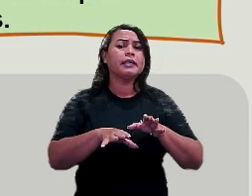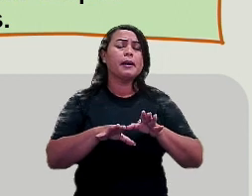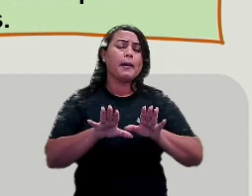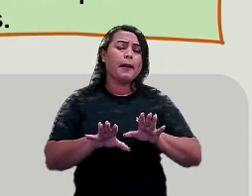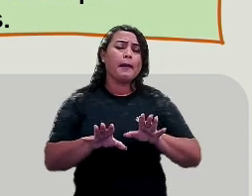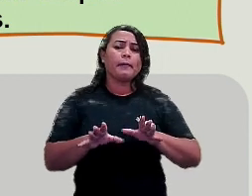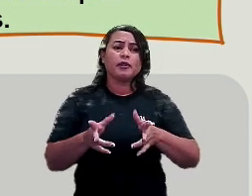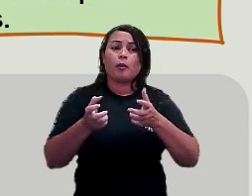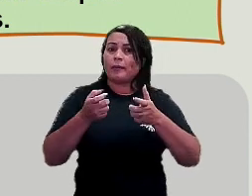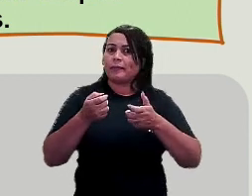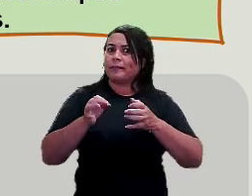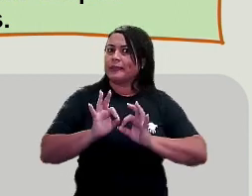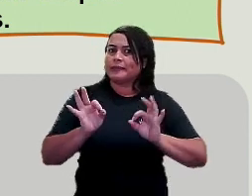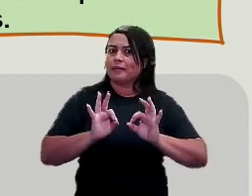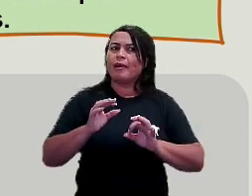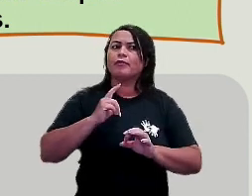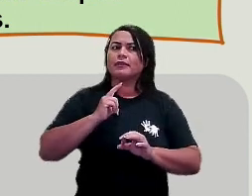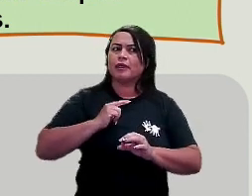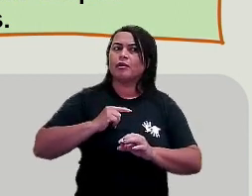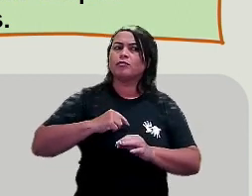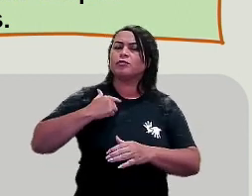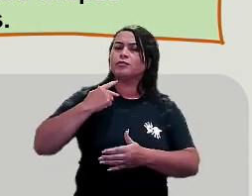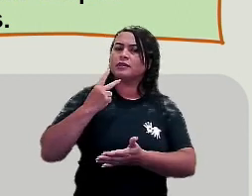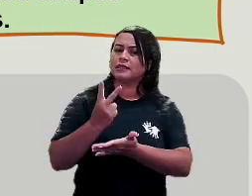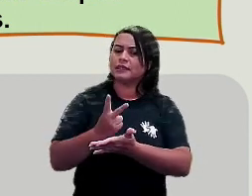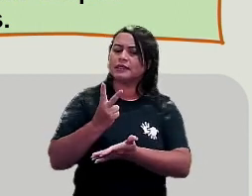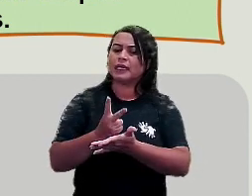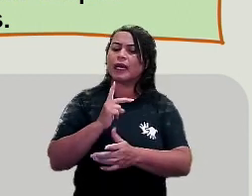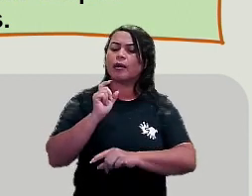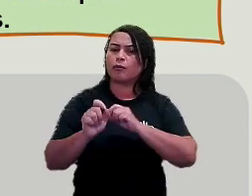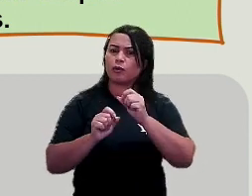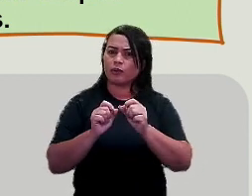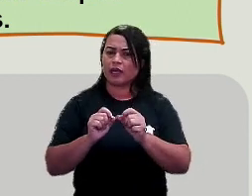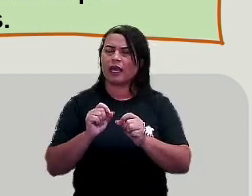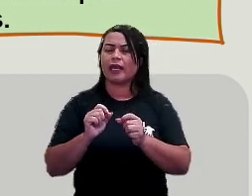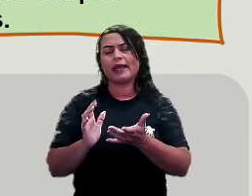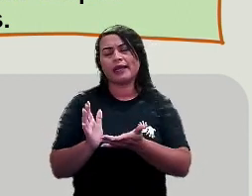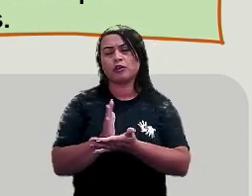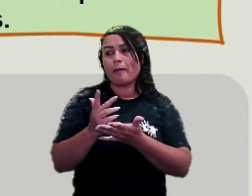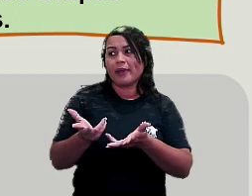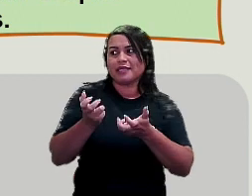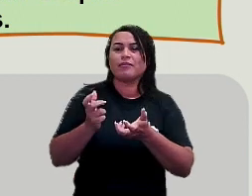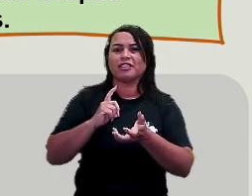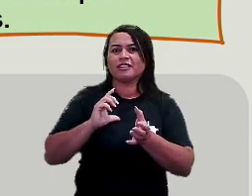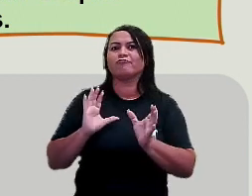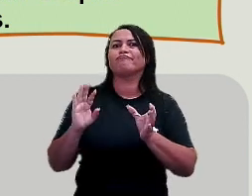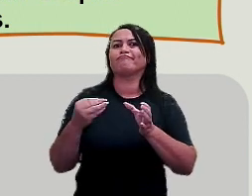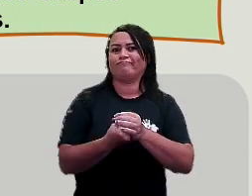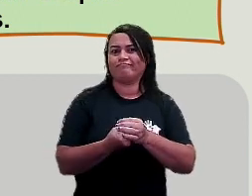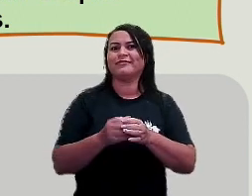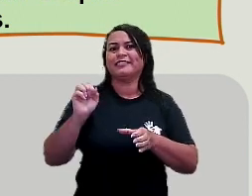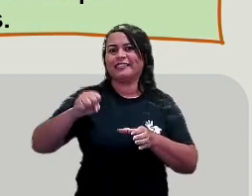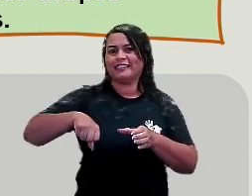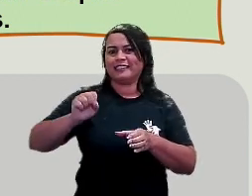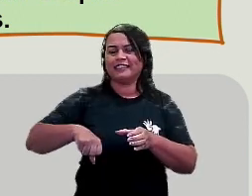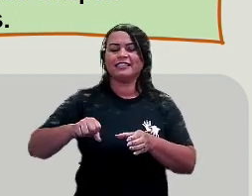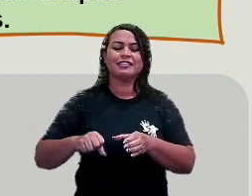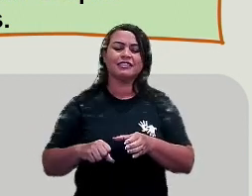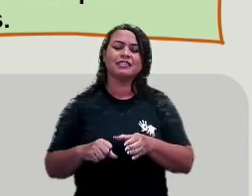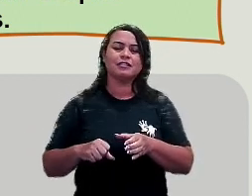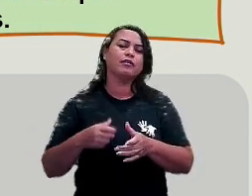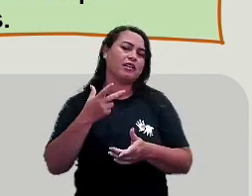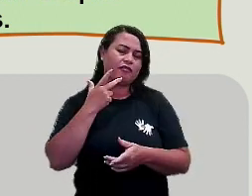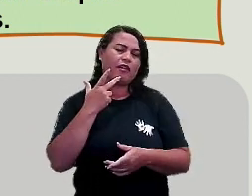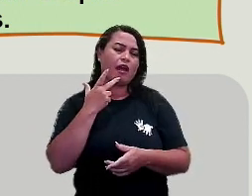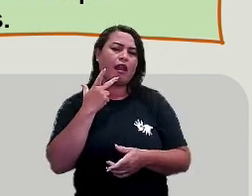gente perceber, estamos constantemente inseridos em grupos sociais. Objetivo em comum, foi o que